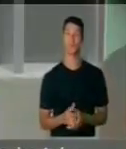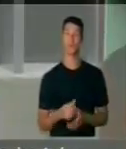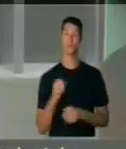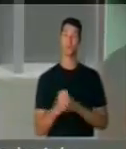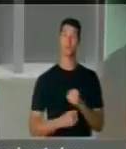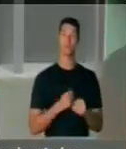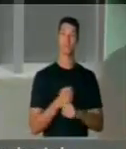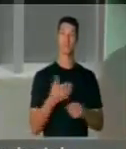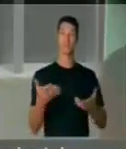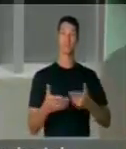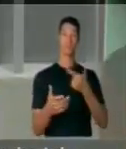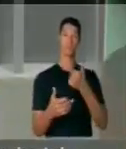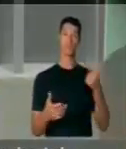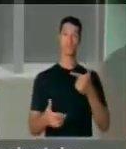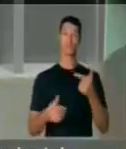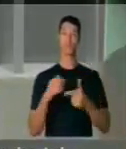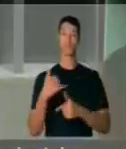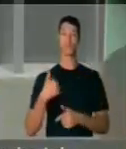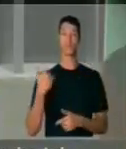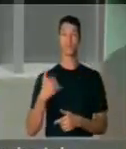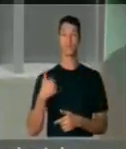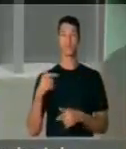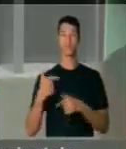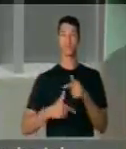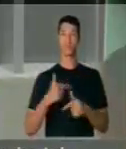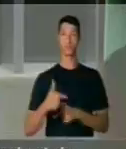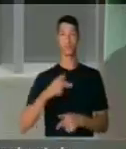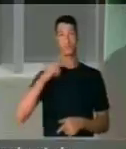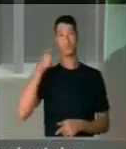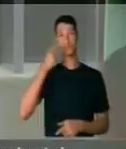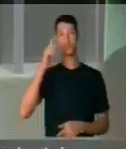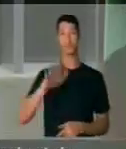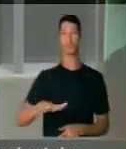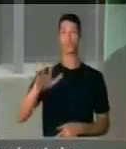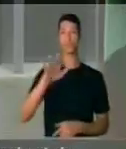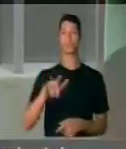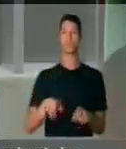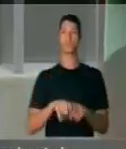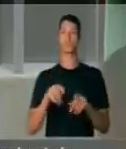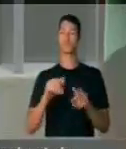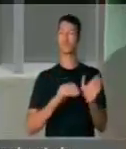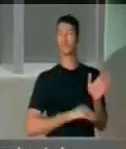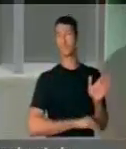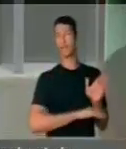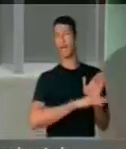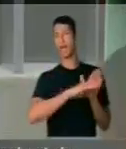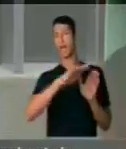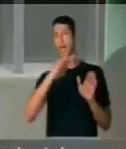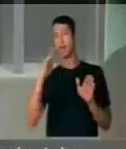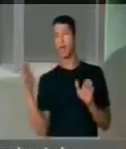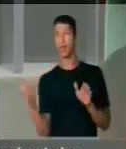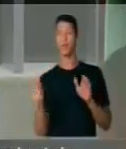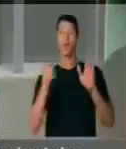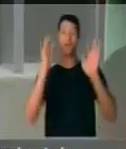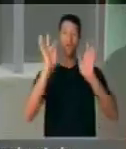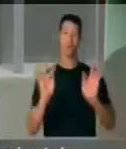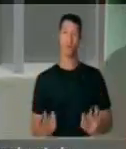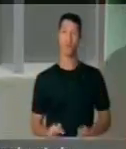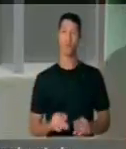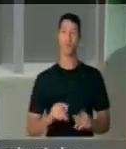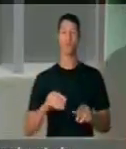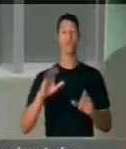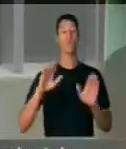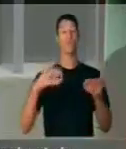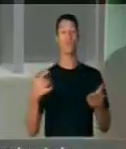esse ano, 22 anos de exercício parlamentar. Foi uma jornada longa e feliz,